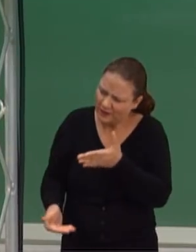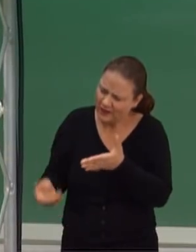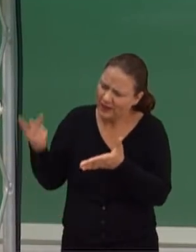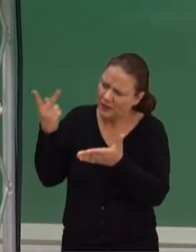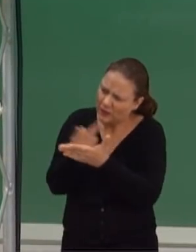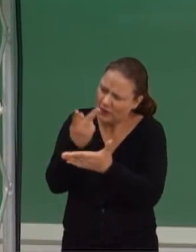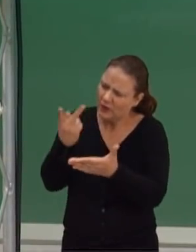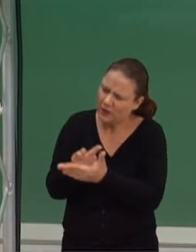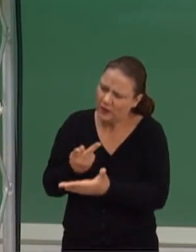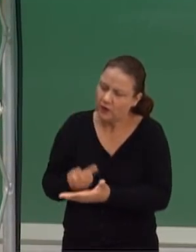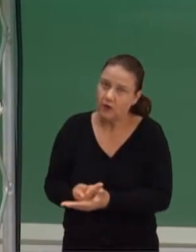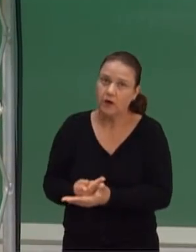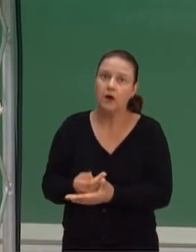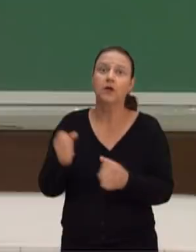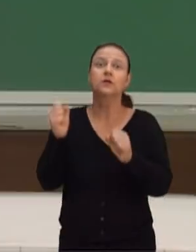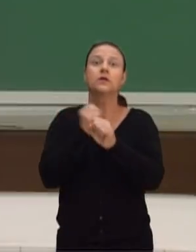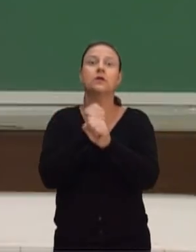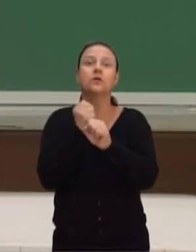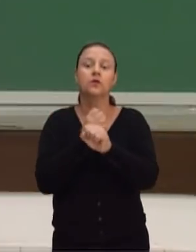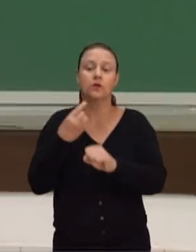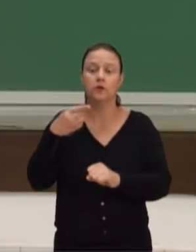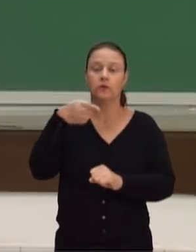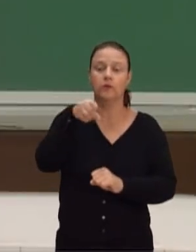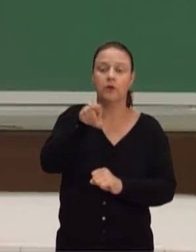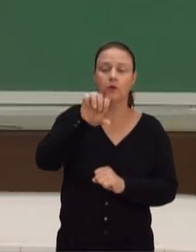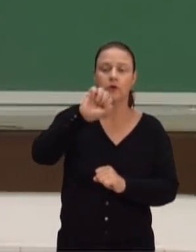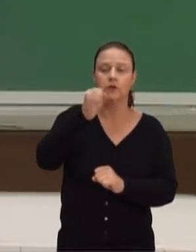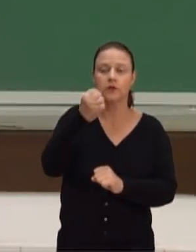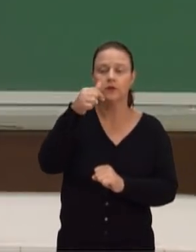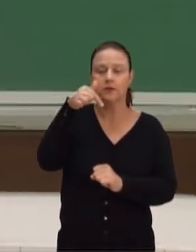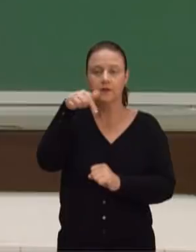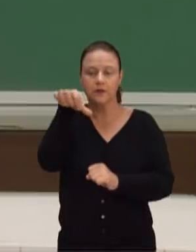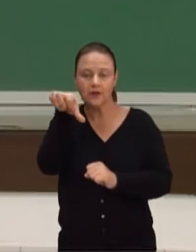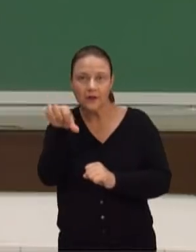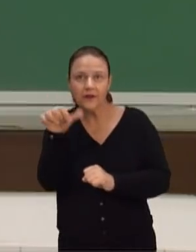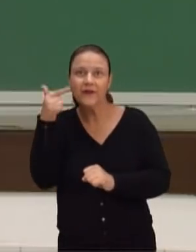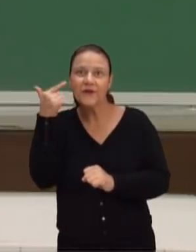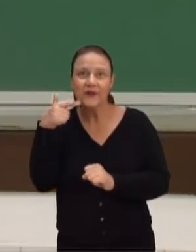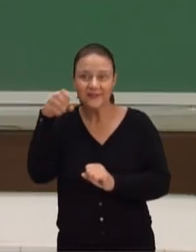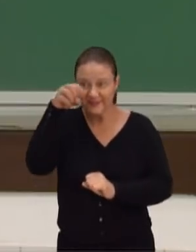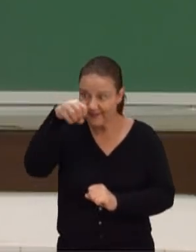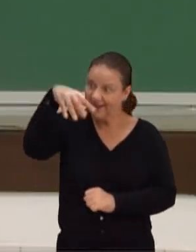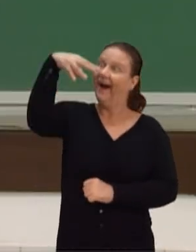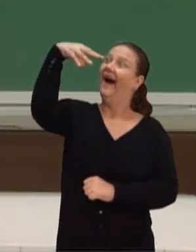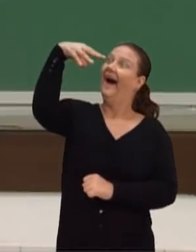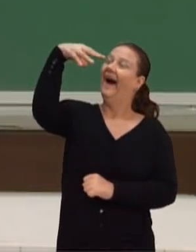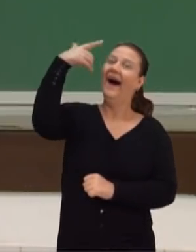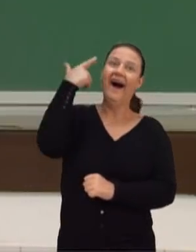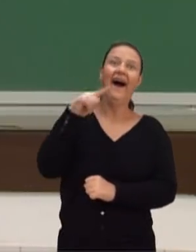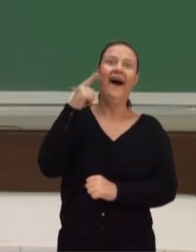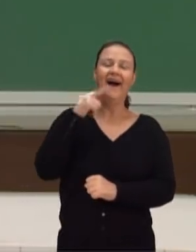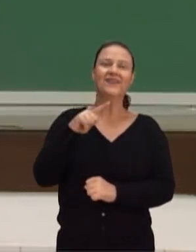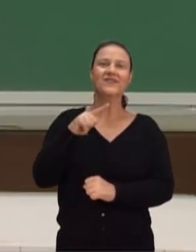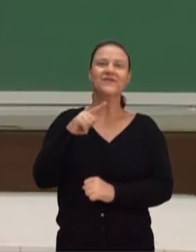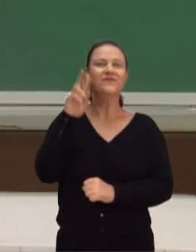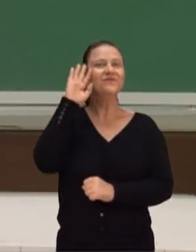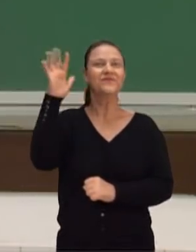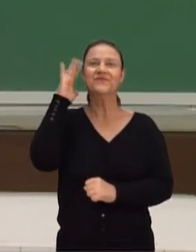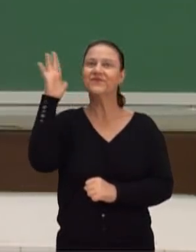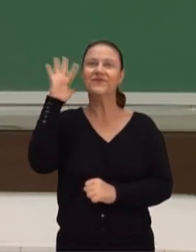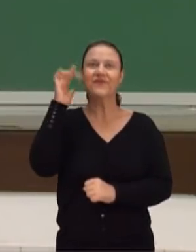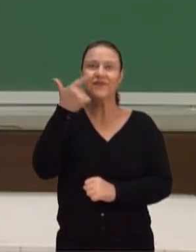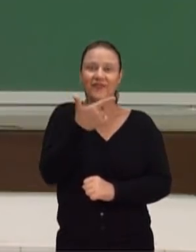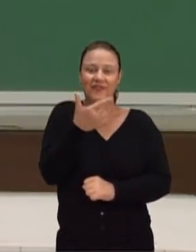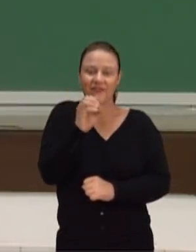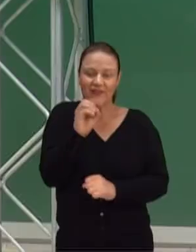em 1879, ele conseguiu fazer a lâmpada funcionar e depois, 20 anos depois, ele conseguiu